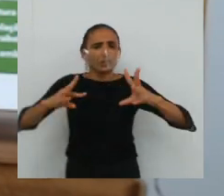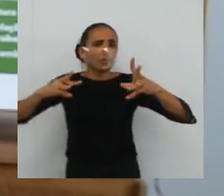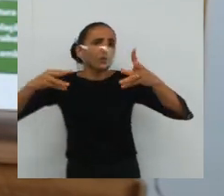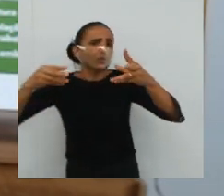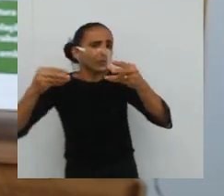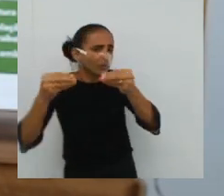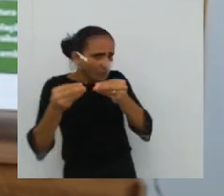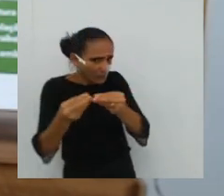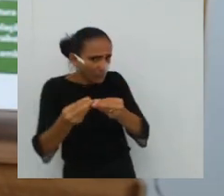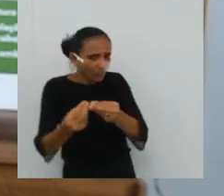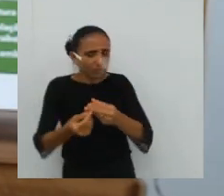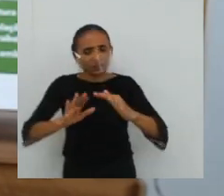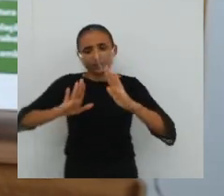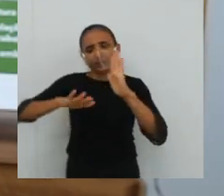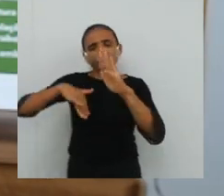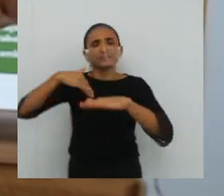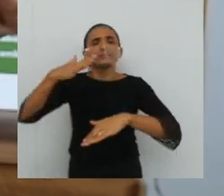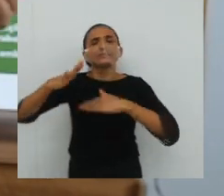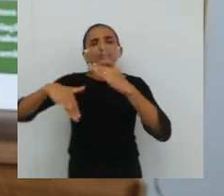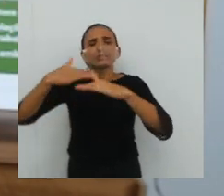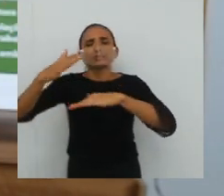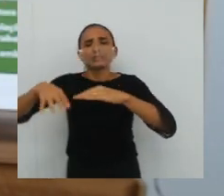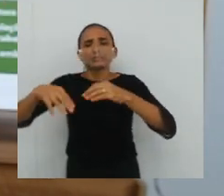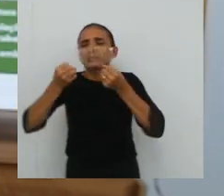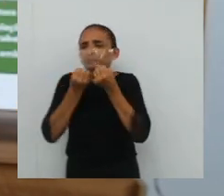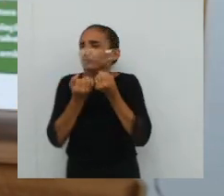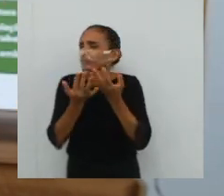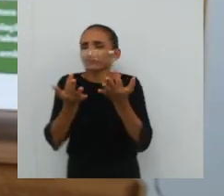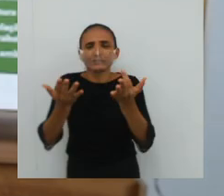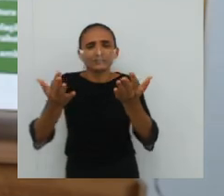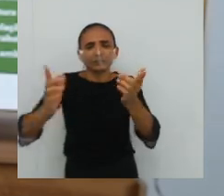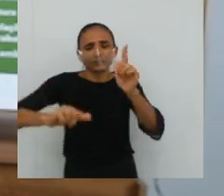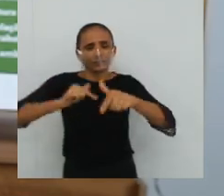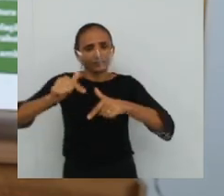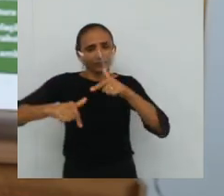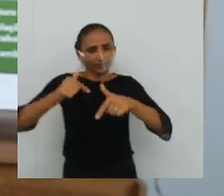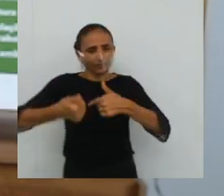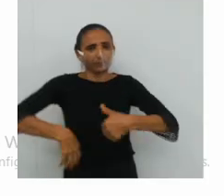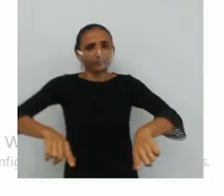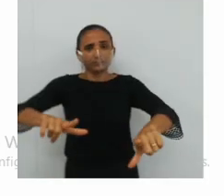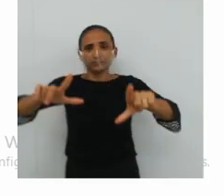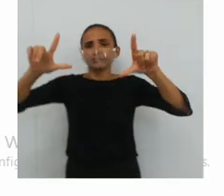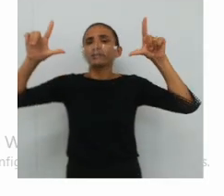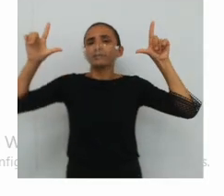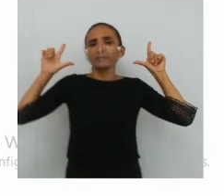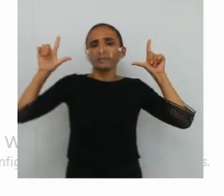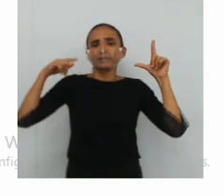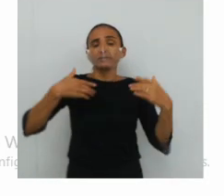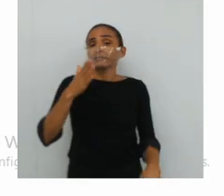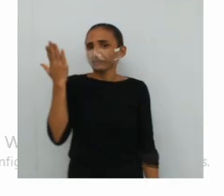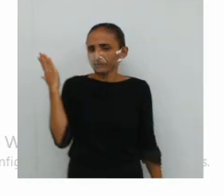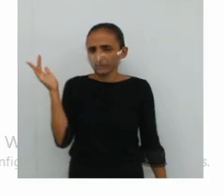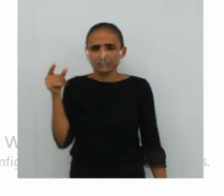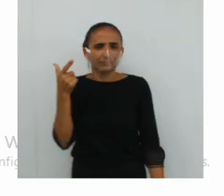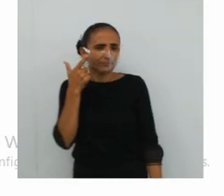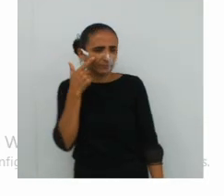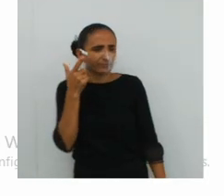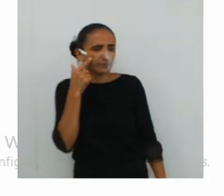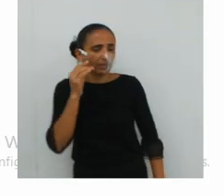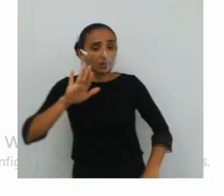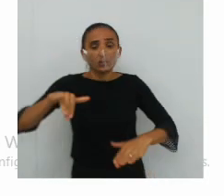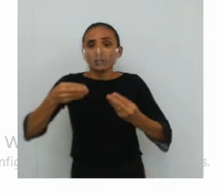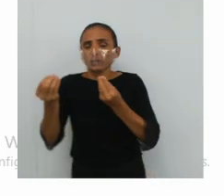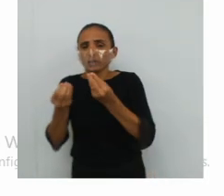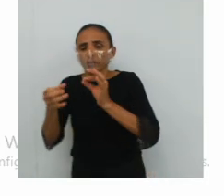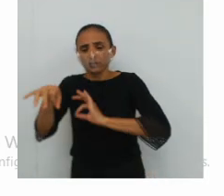agrícola ele possa fluir, possa trabalhar. Volta aí para o slide. Olha lá. Então, quais são as